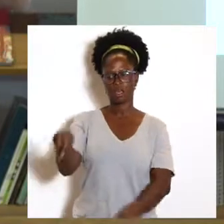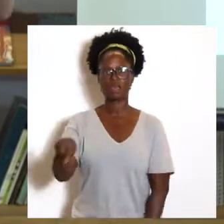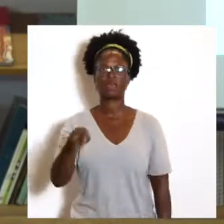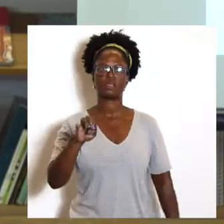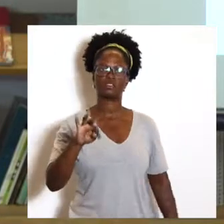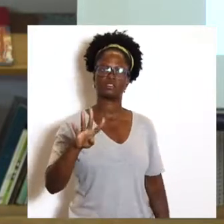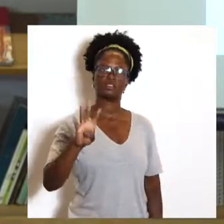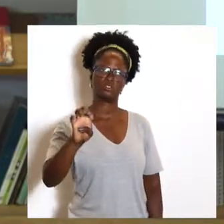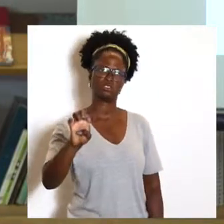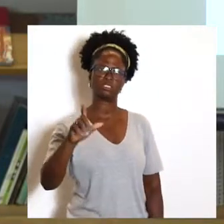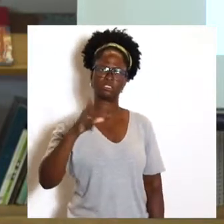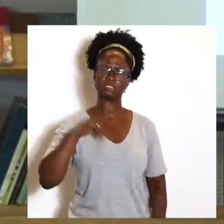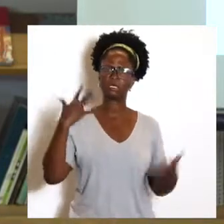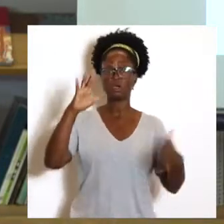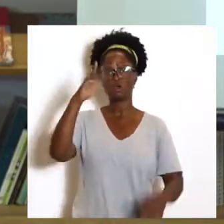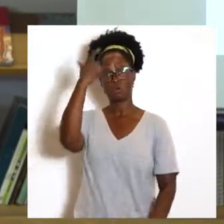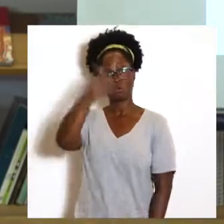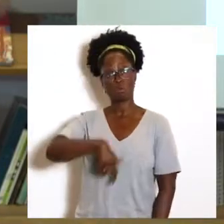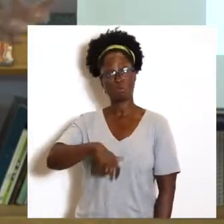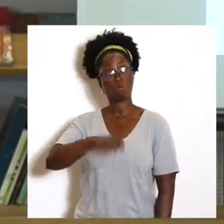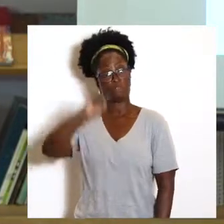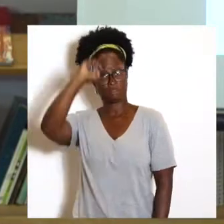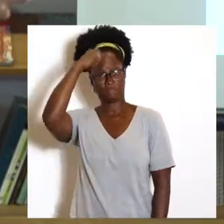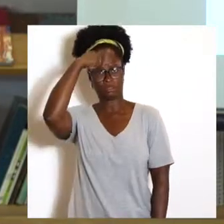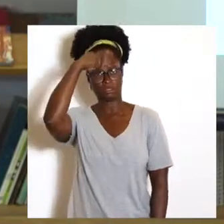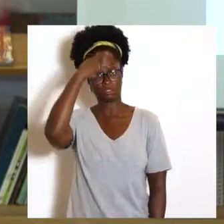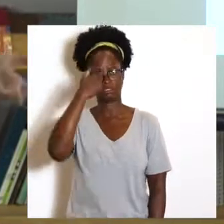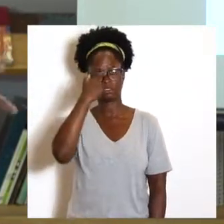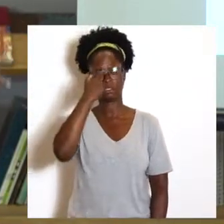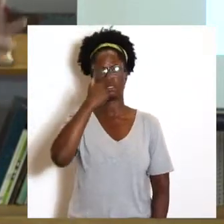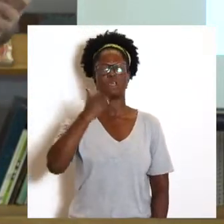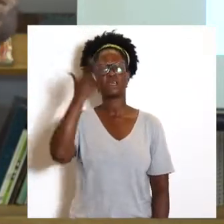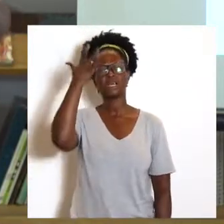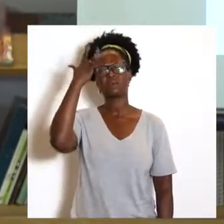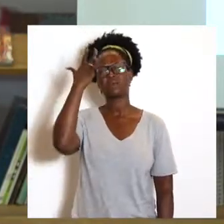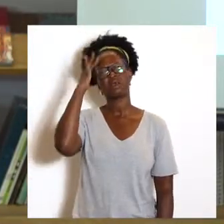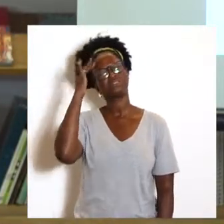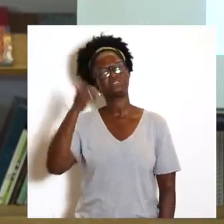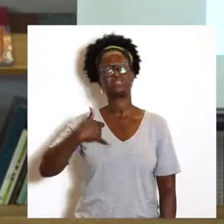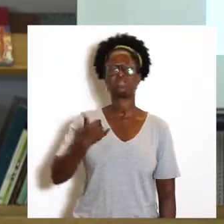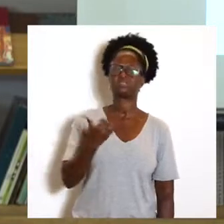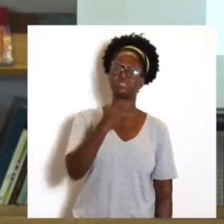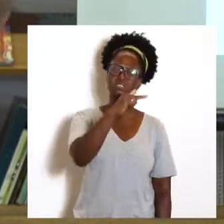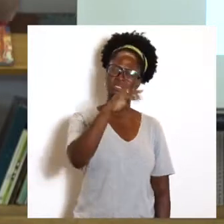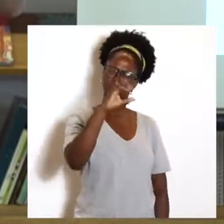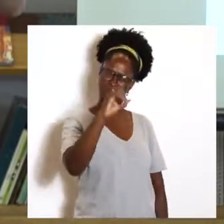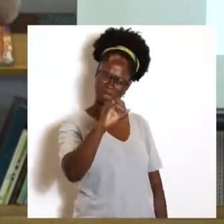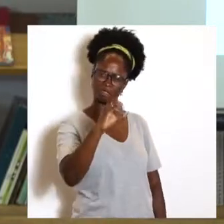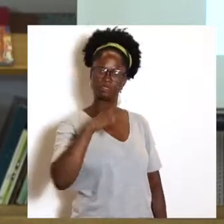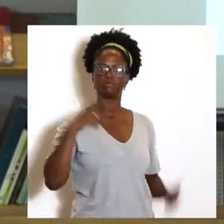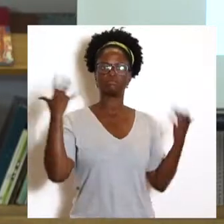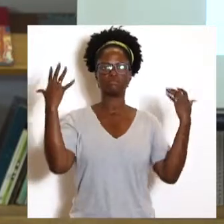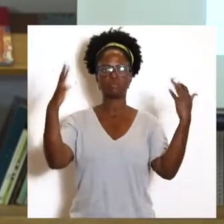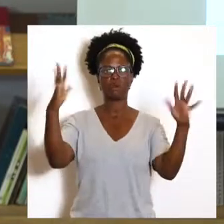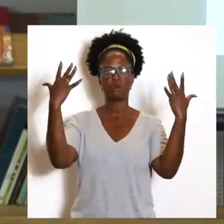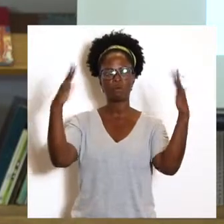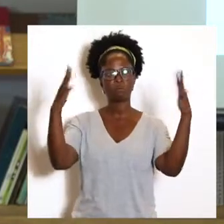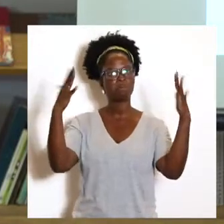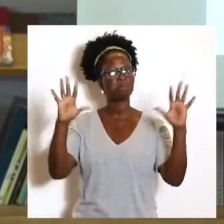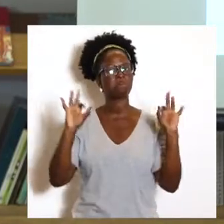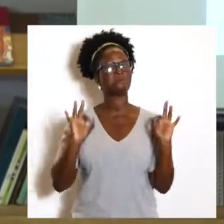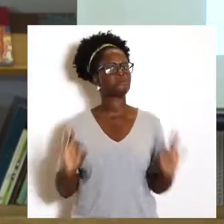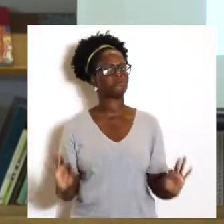tem um reconhecimento à senhora negra deve ter uns 70 anos que tem um reconhecimento fascinante